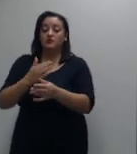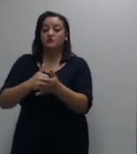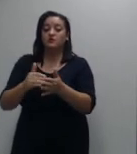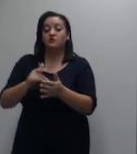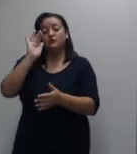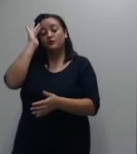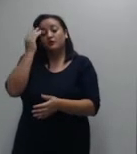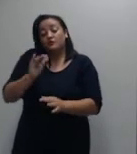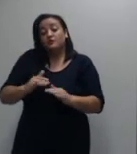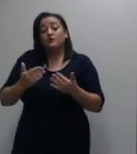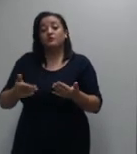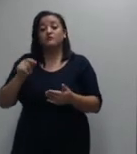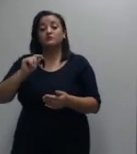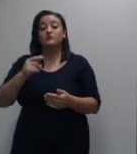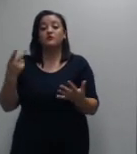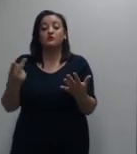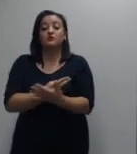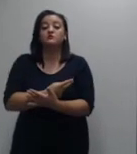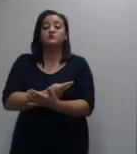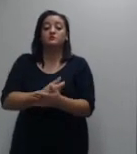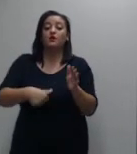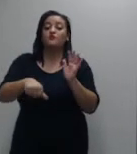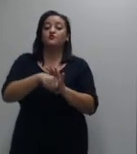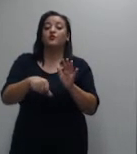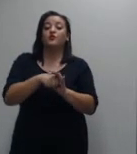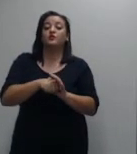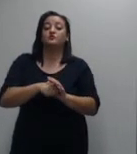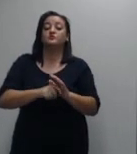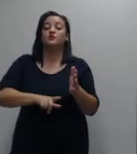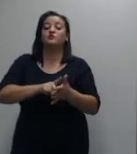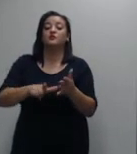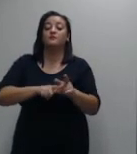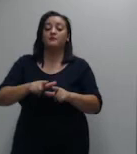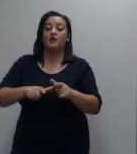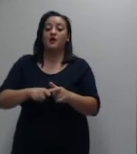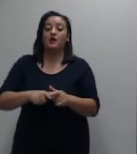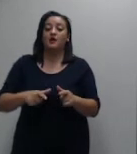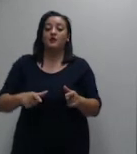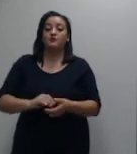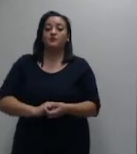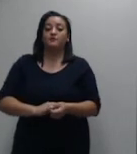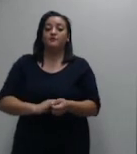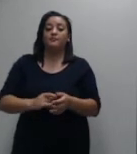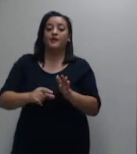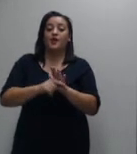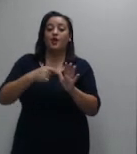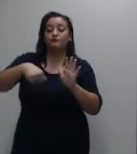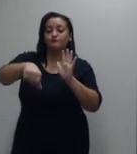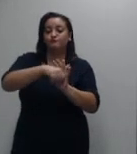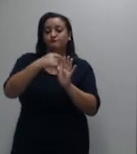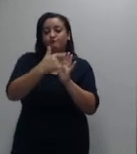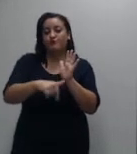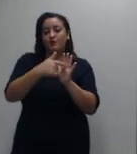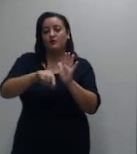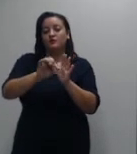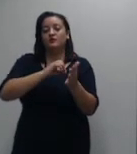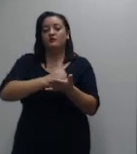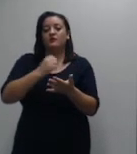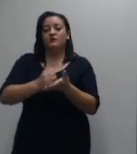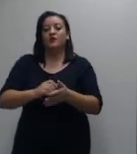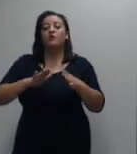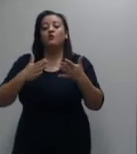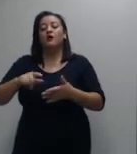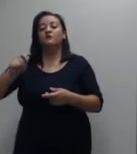se assim tem ocorrido violação no dever fiduciário quebra do contrato o momento Então xeroca liga celebrou outros